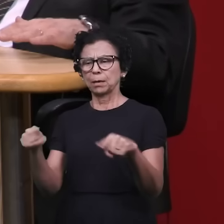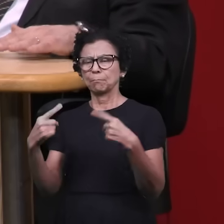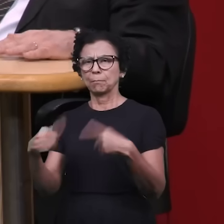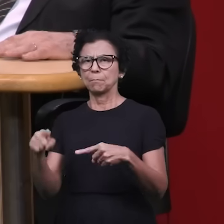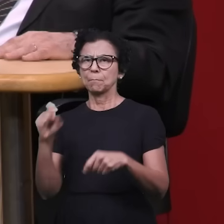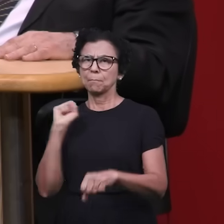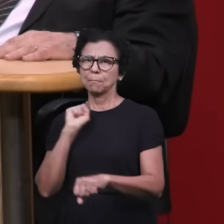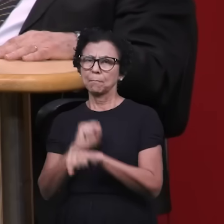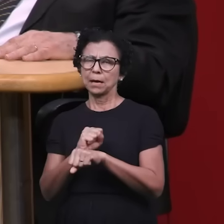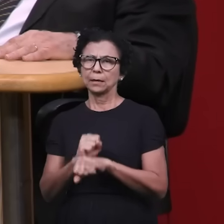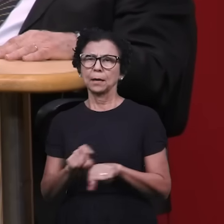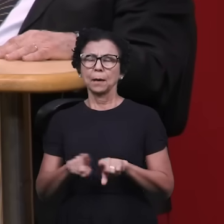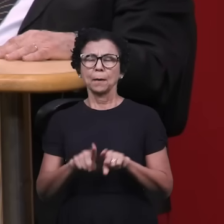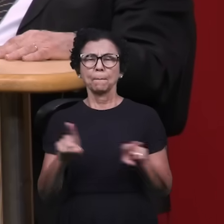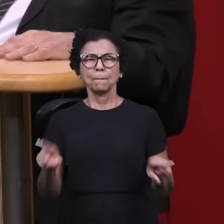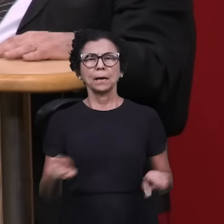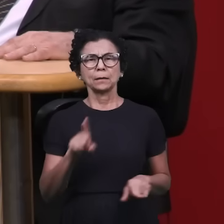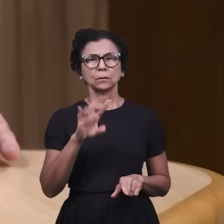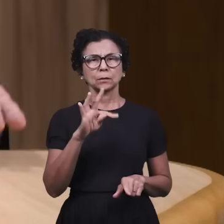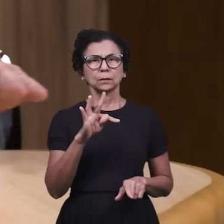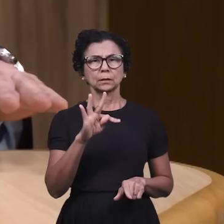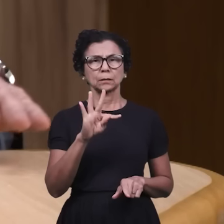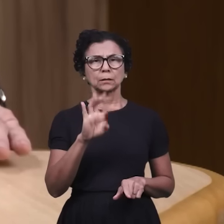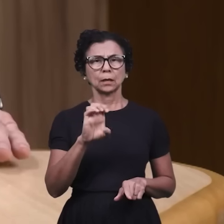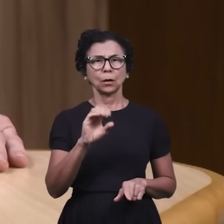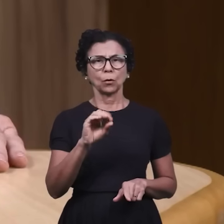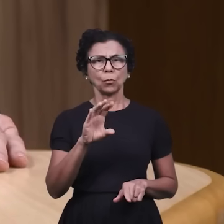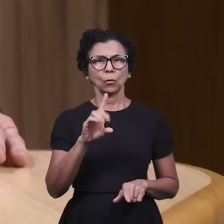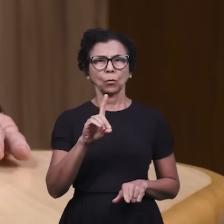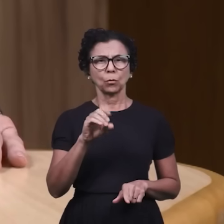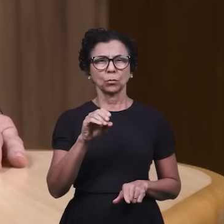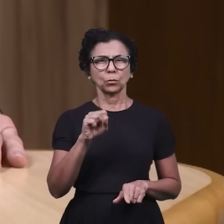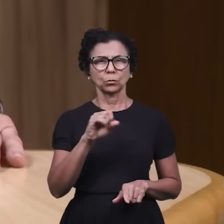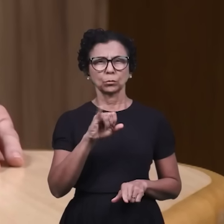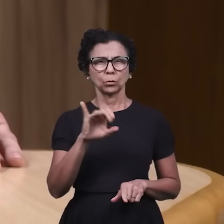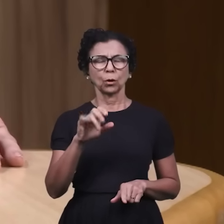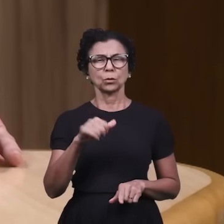que Teodósio I, lá no ano